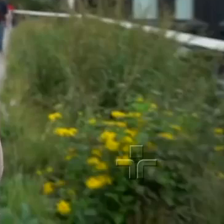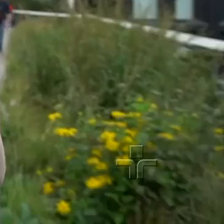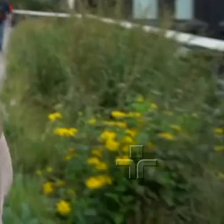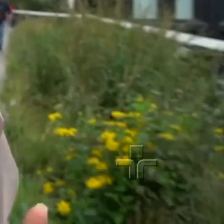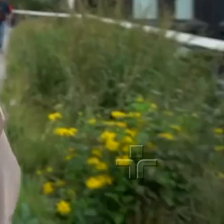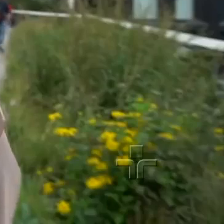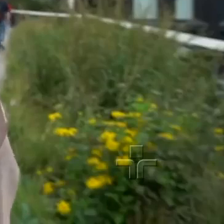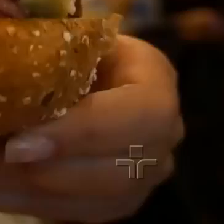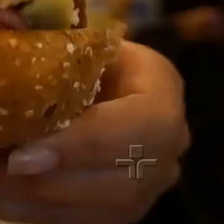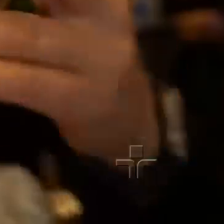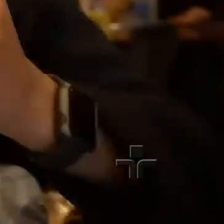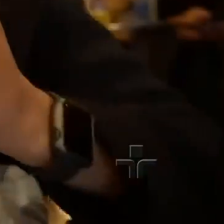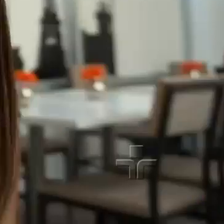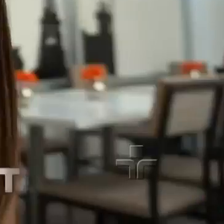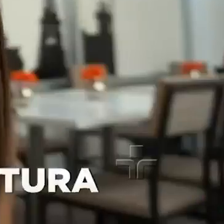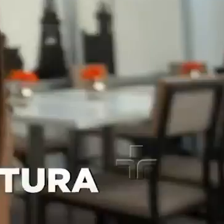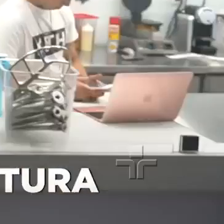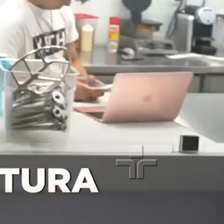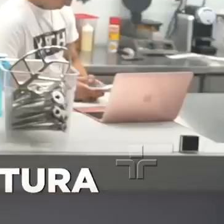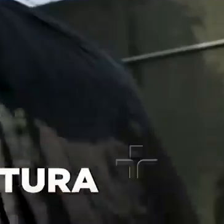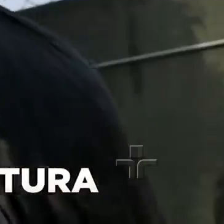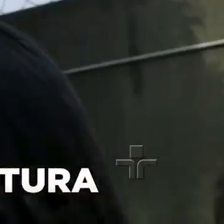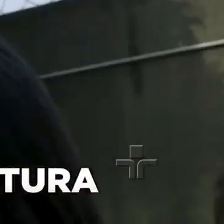Novas descobertas são garantidas.